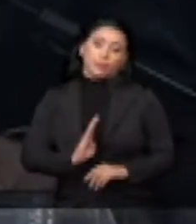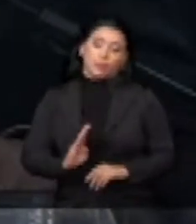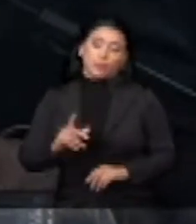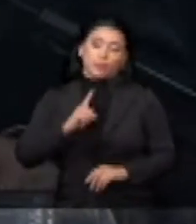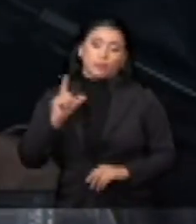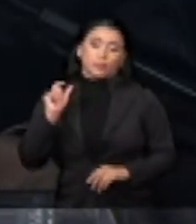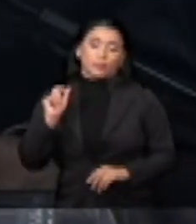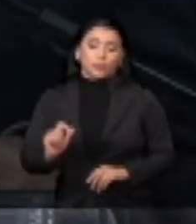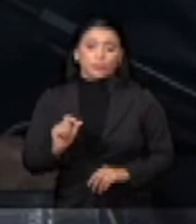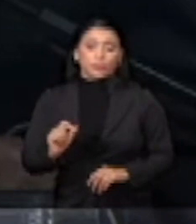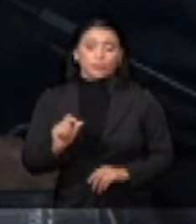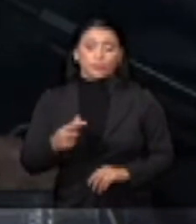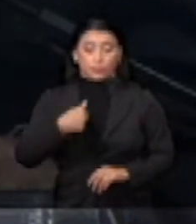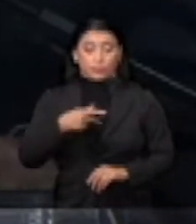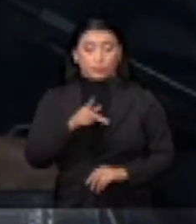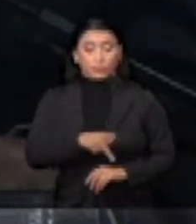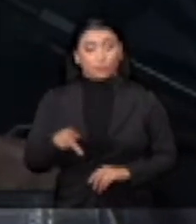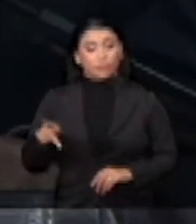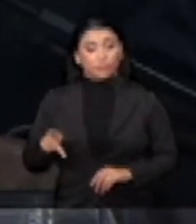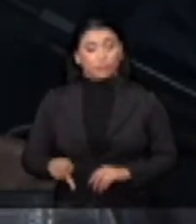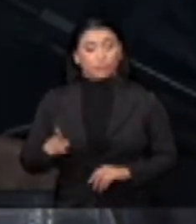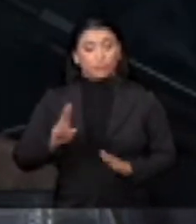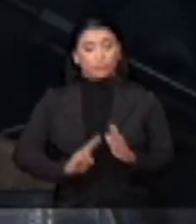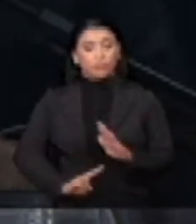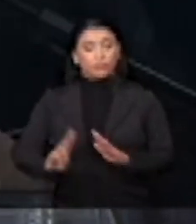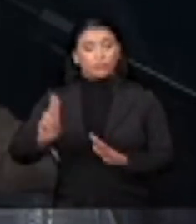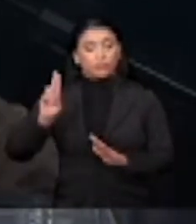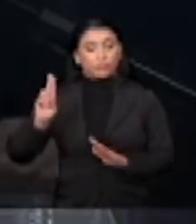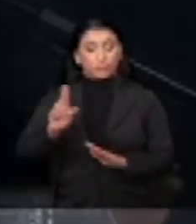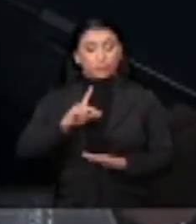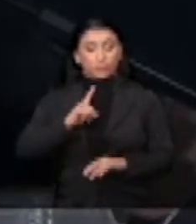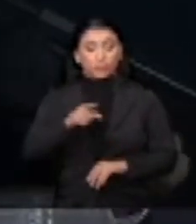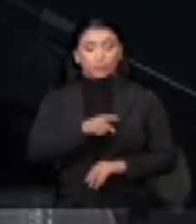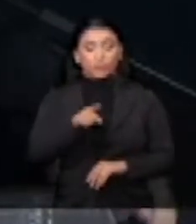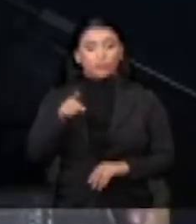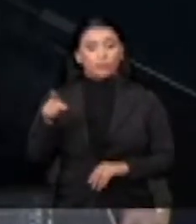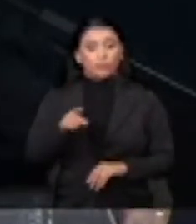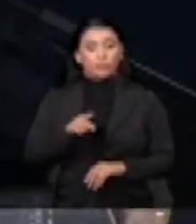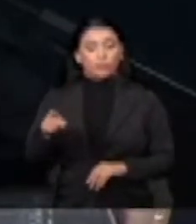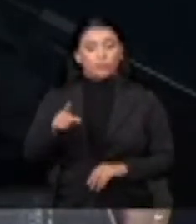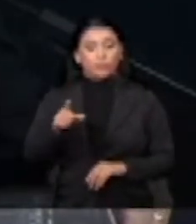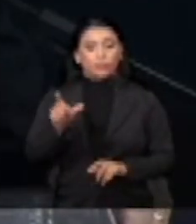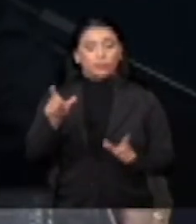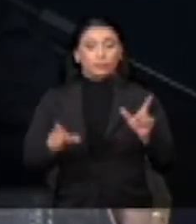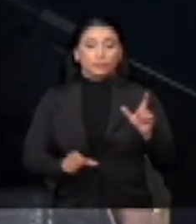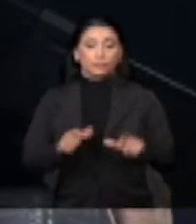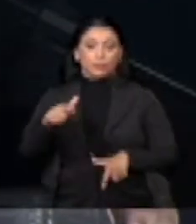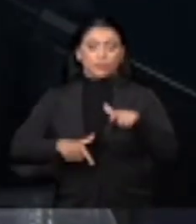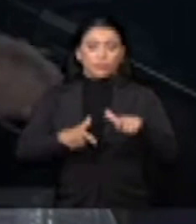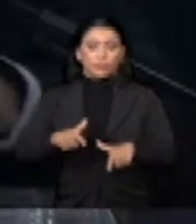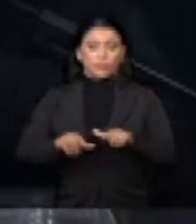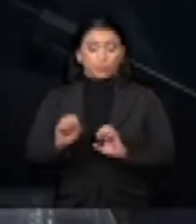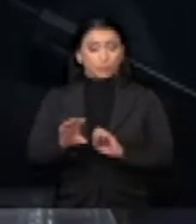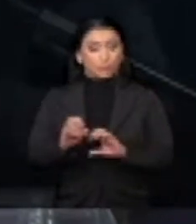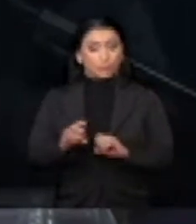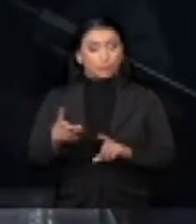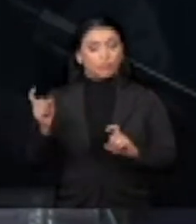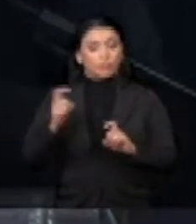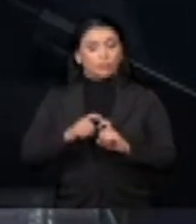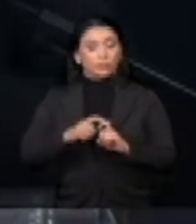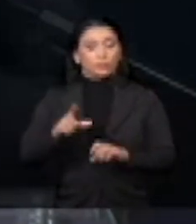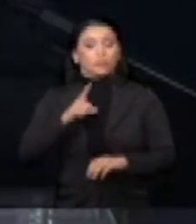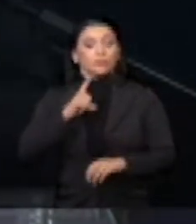eu como professor universitário vocês como pessoas que trabalham com educação médica temos a